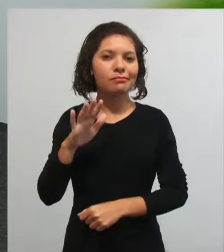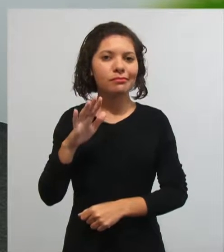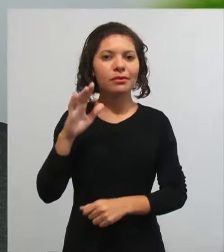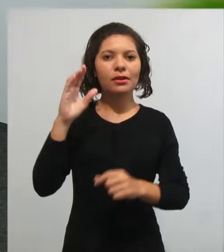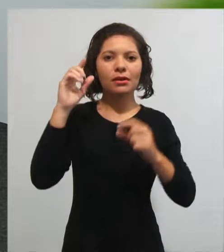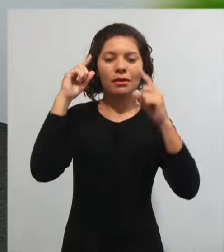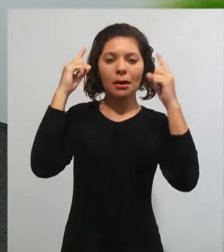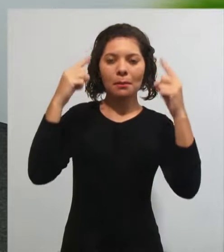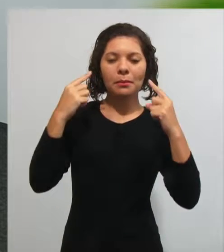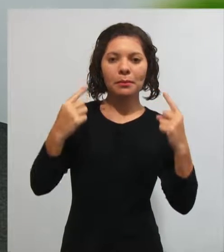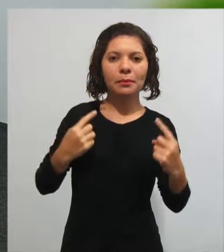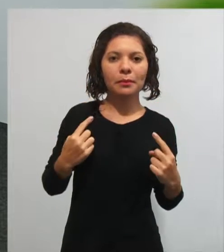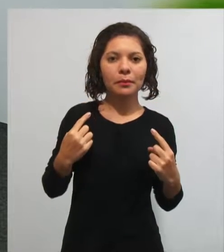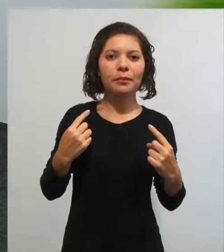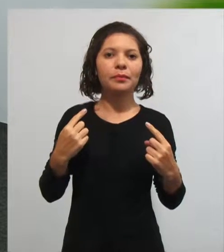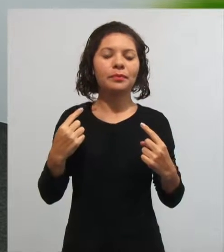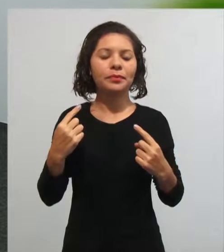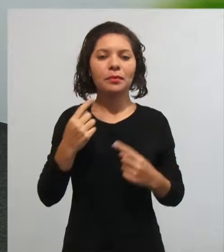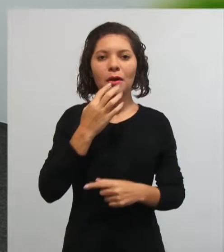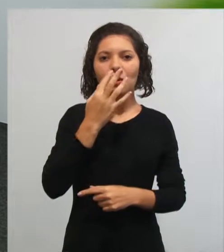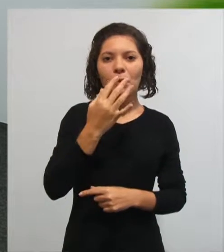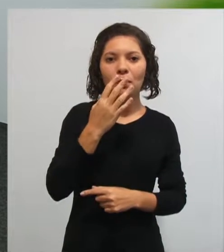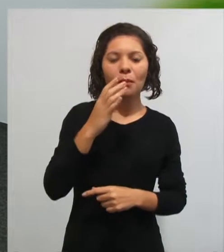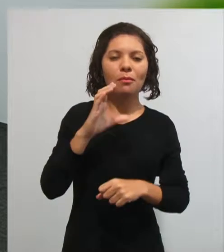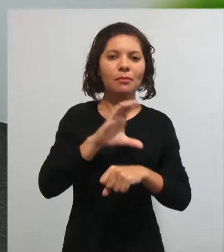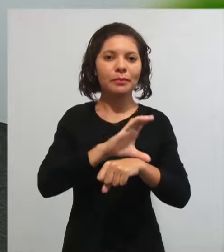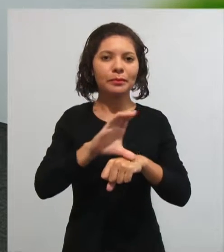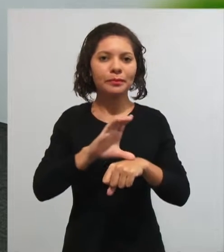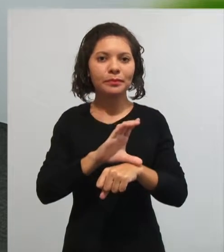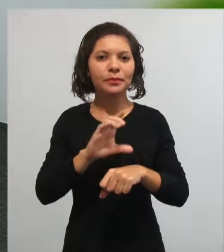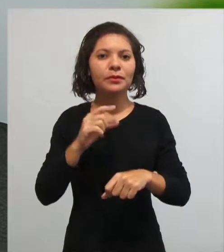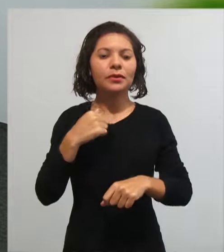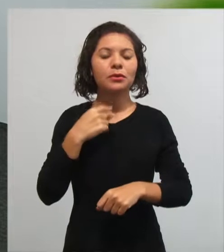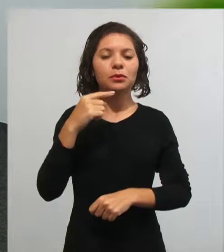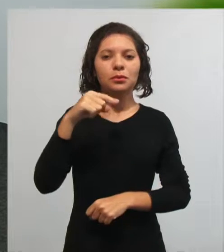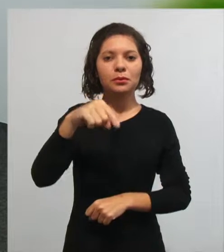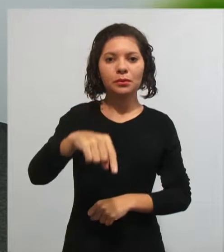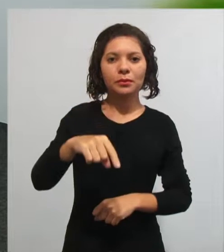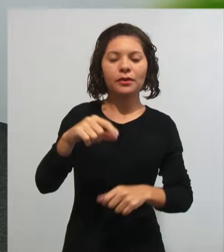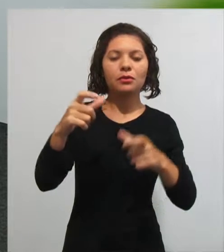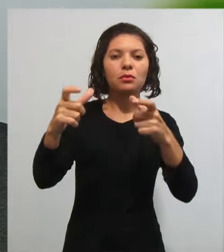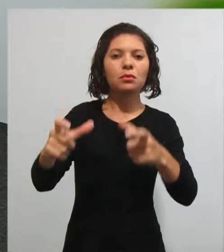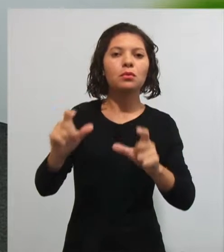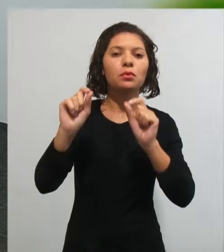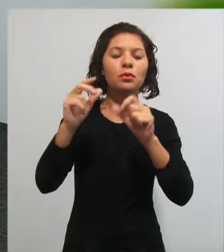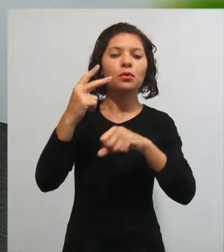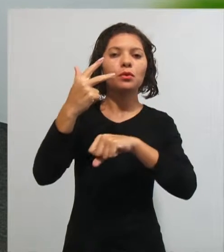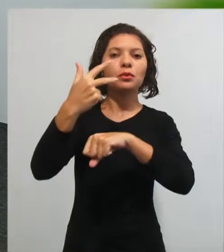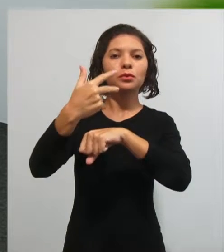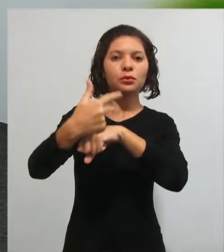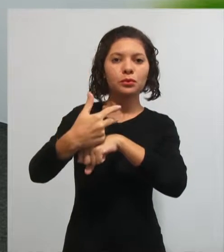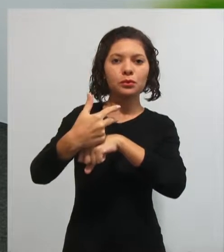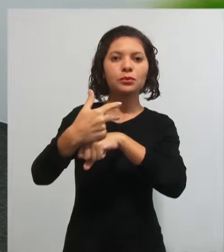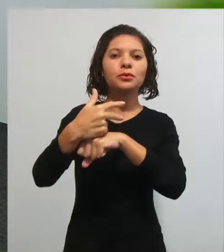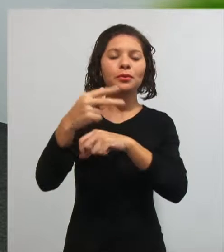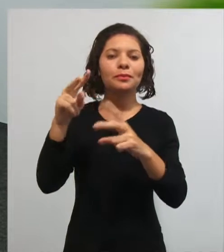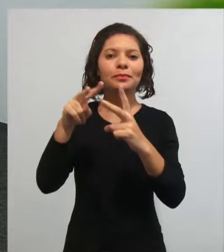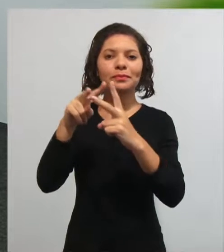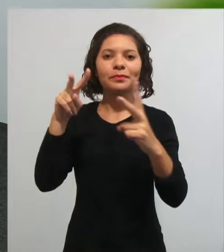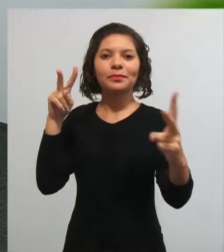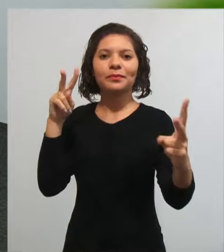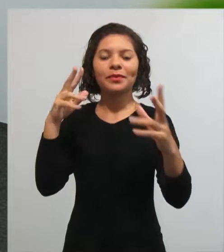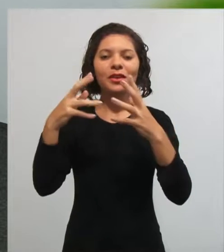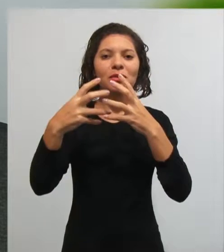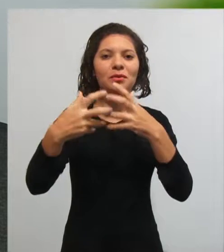cabelos cacheados, um tom assim castanho claro. Estou aqui no estúdio de gravação de EAD do IFRO